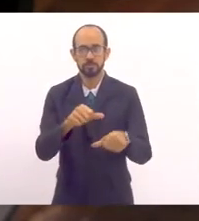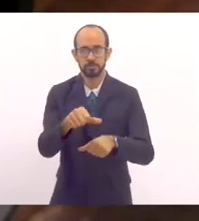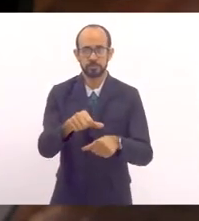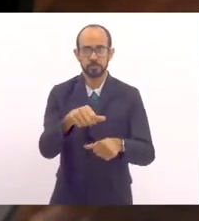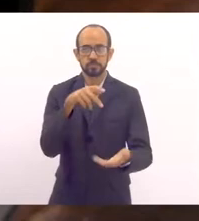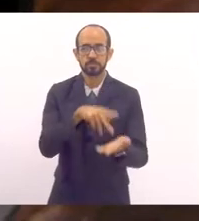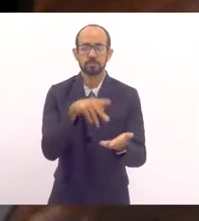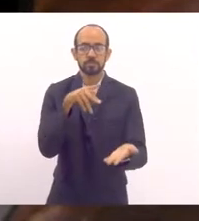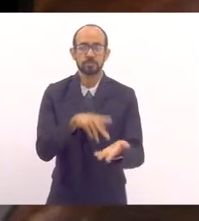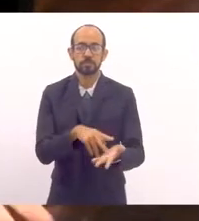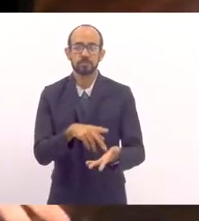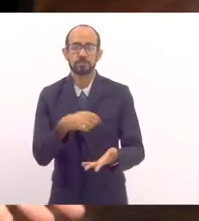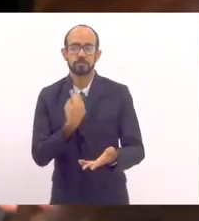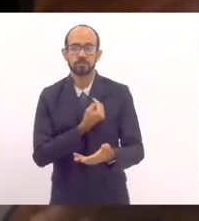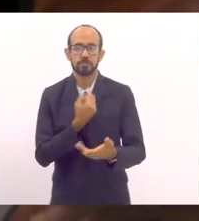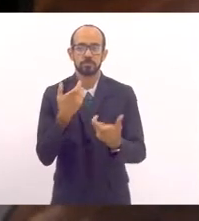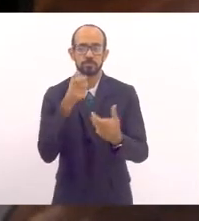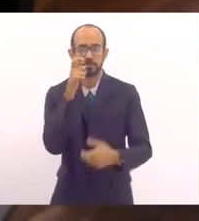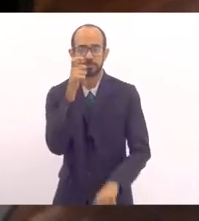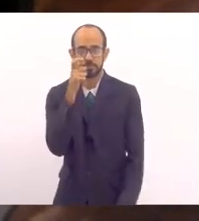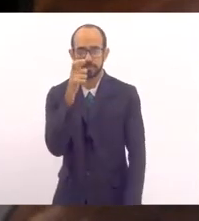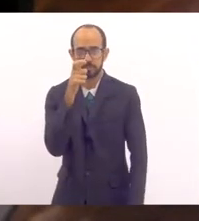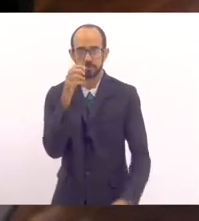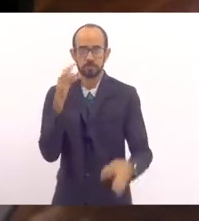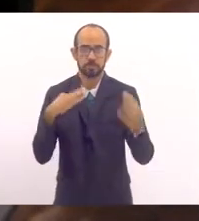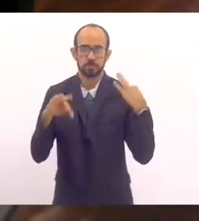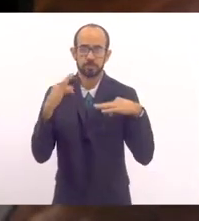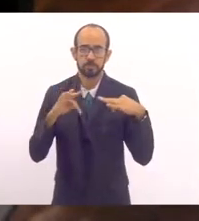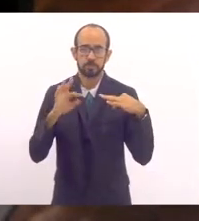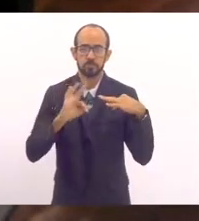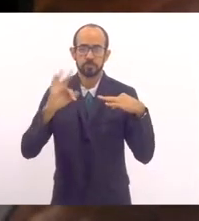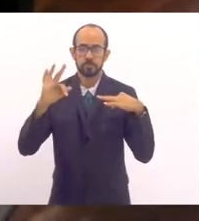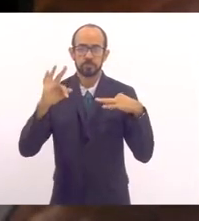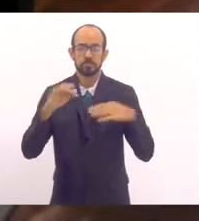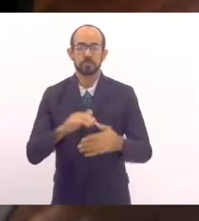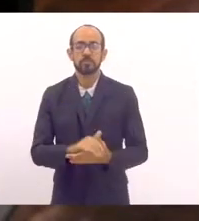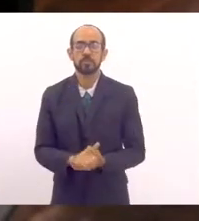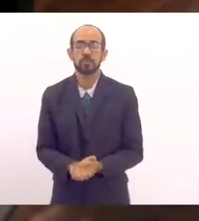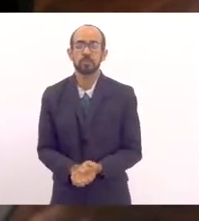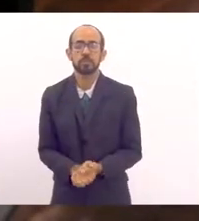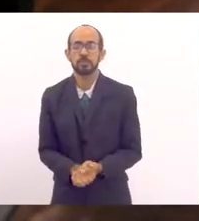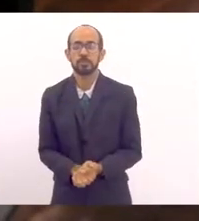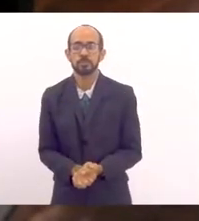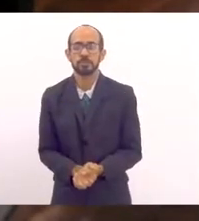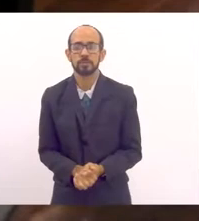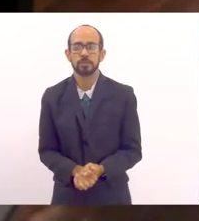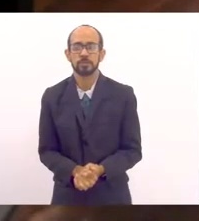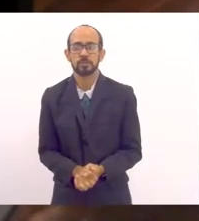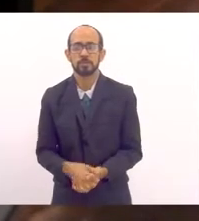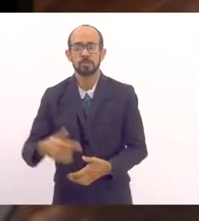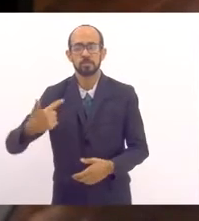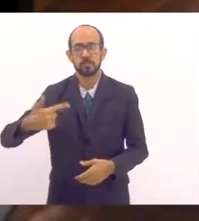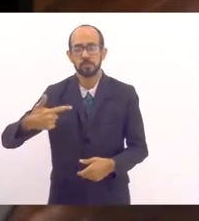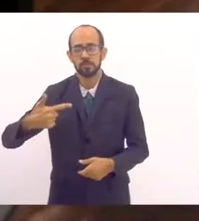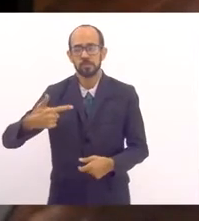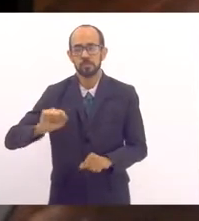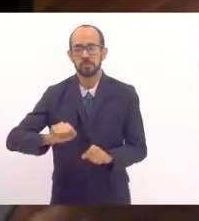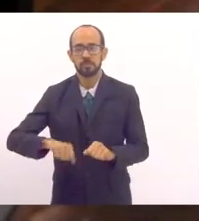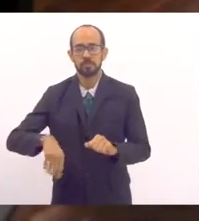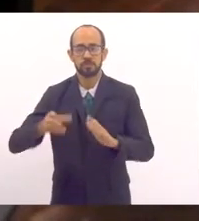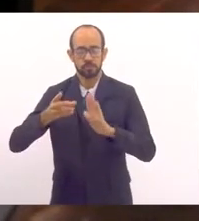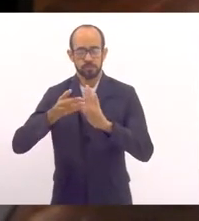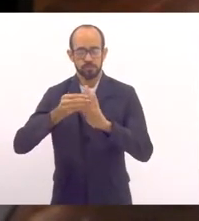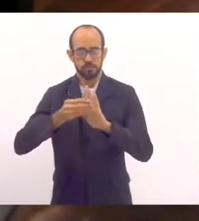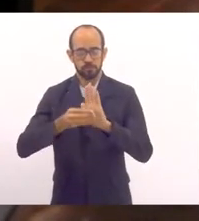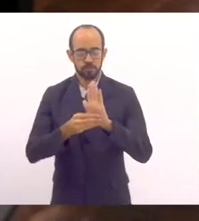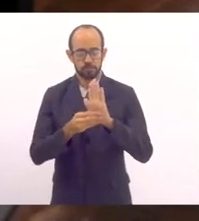realmente o que a gente quer para o turismo do futuro. Segundo, deputada, dentro da categorização,